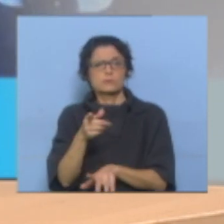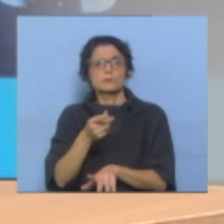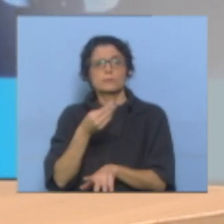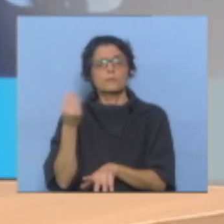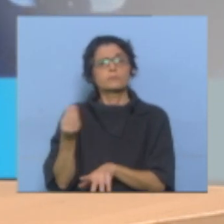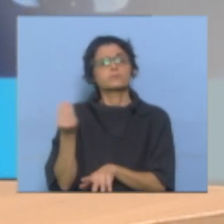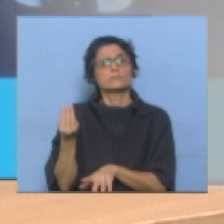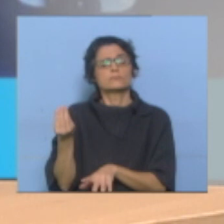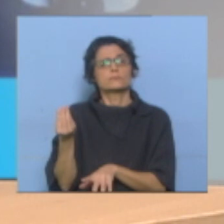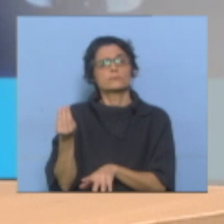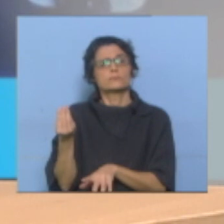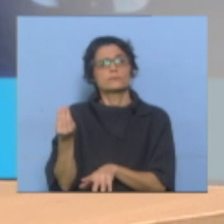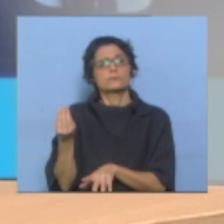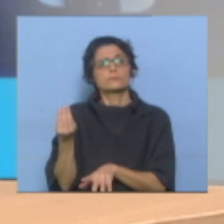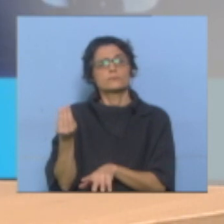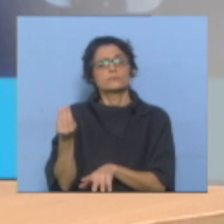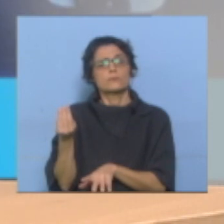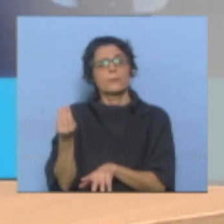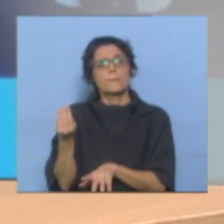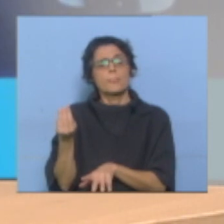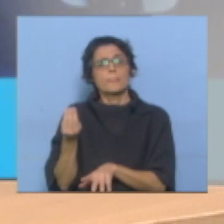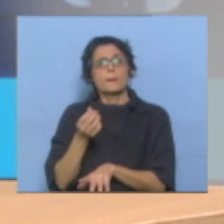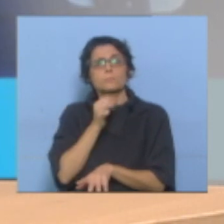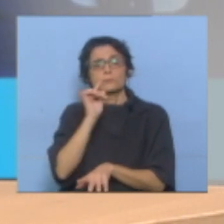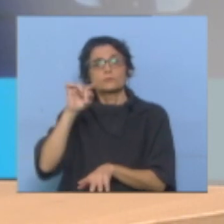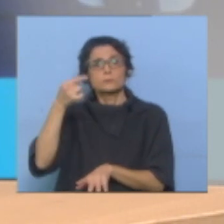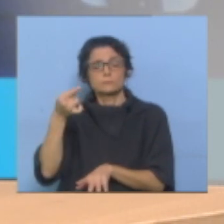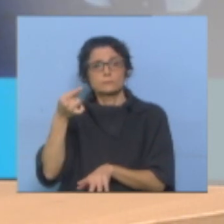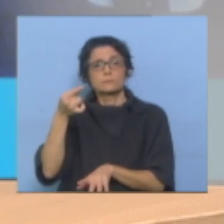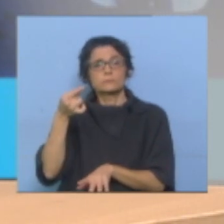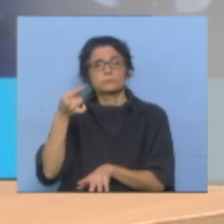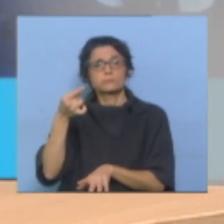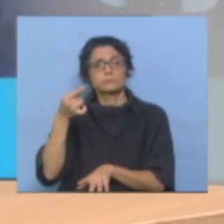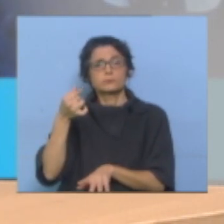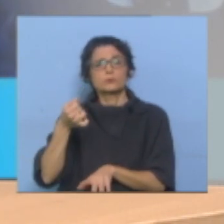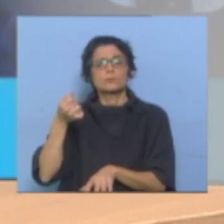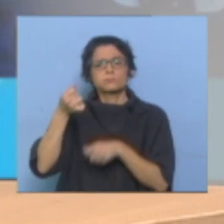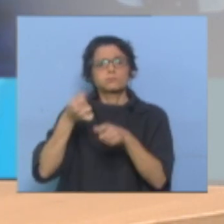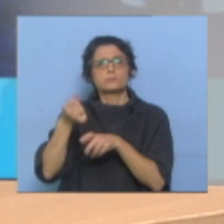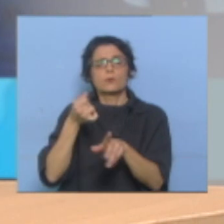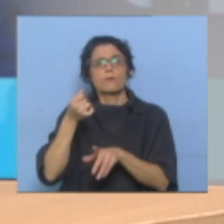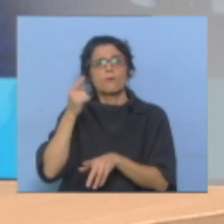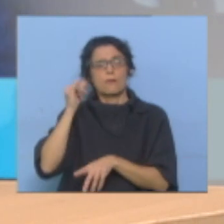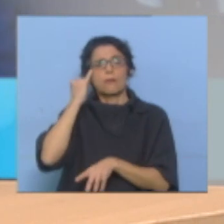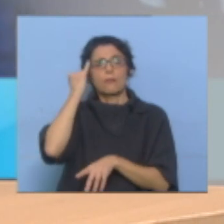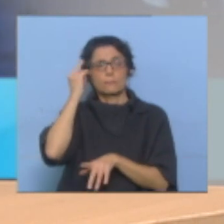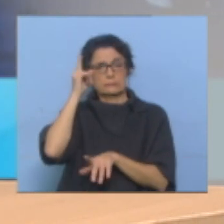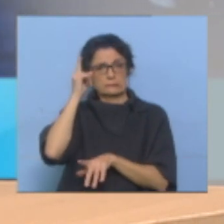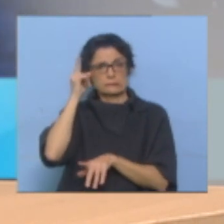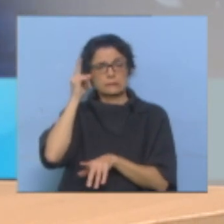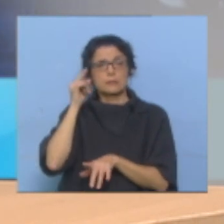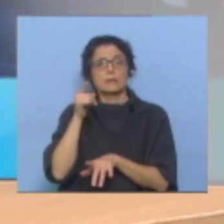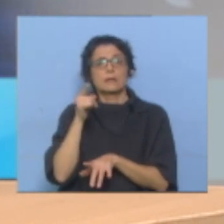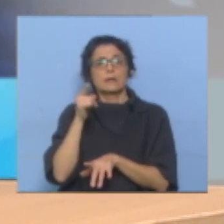morreu na sequência de uma agressão em Bragança, e em que o próprio Diretor Nacional da